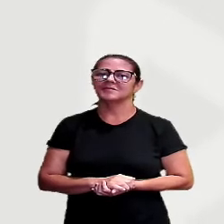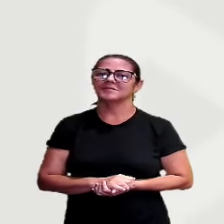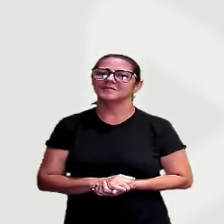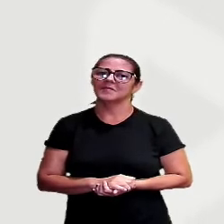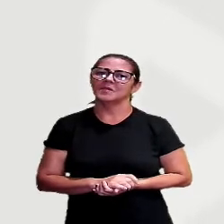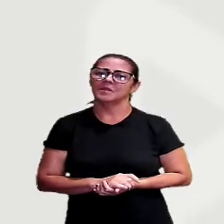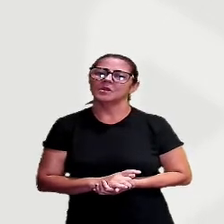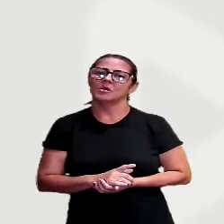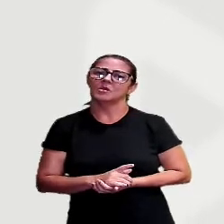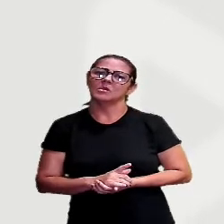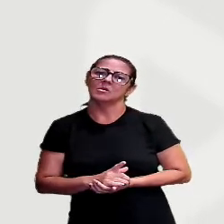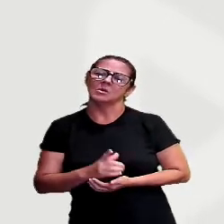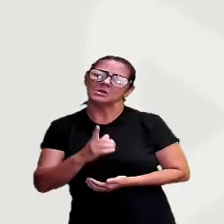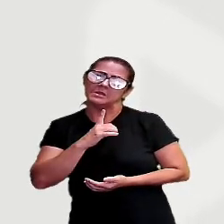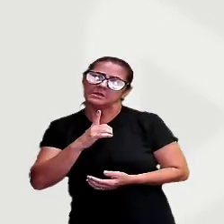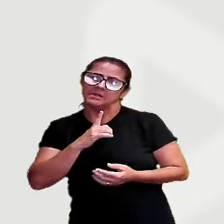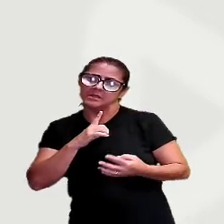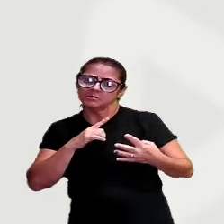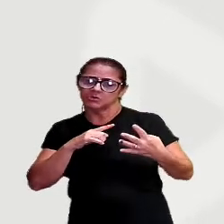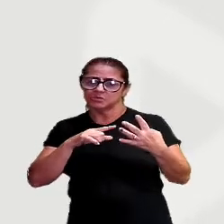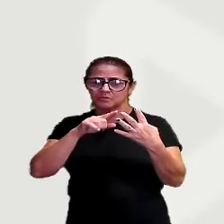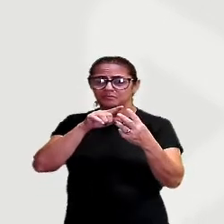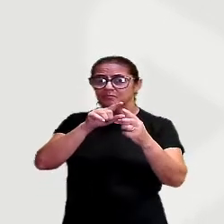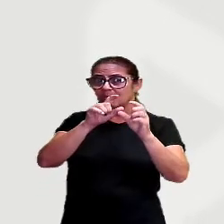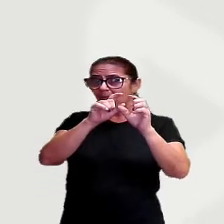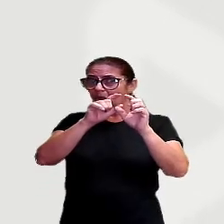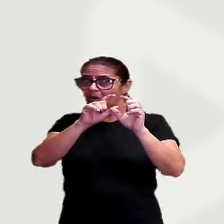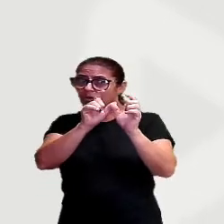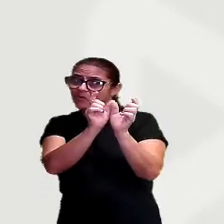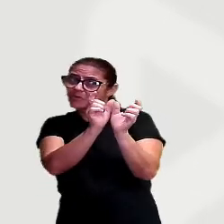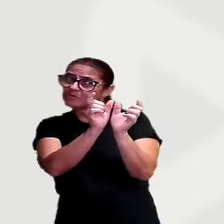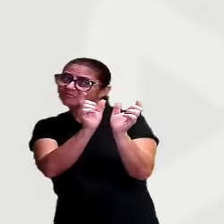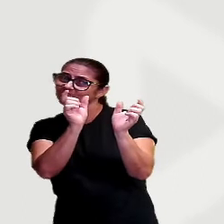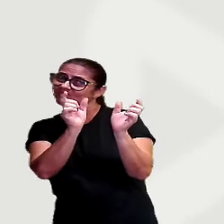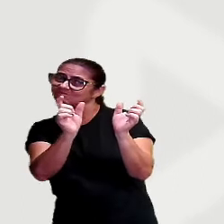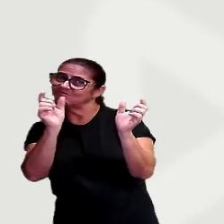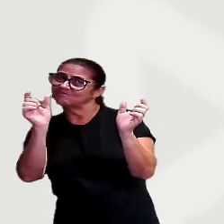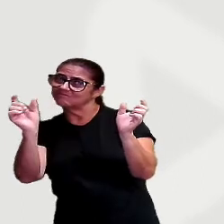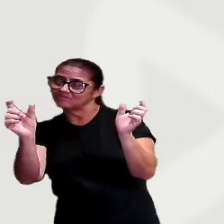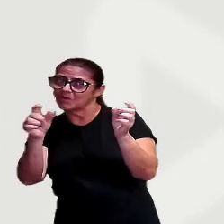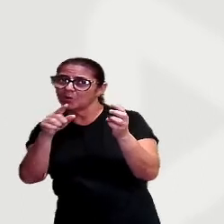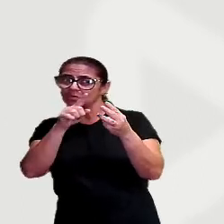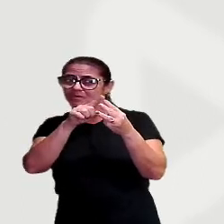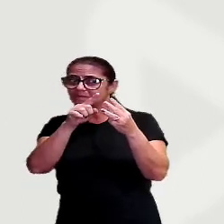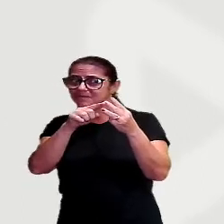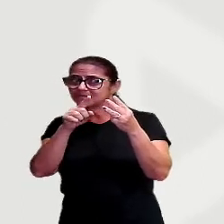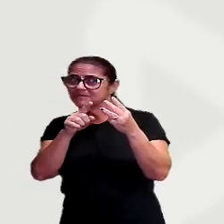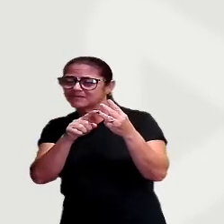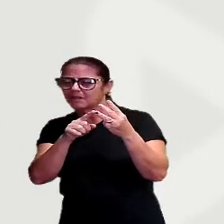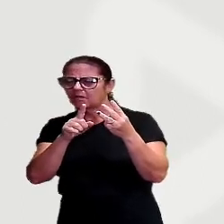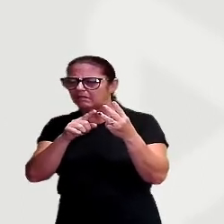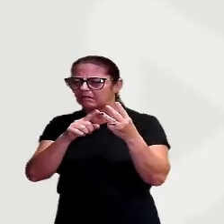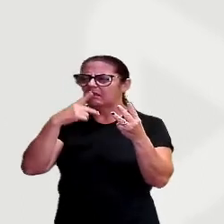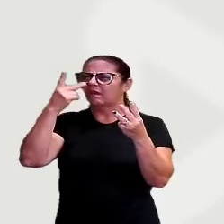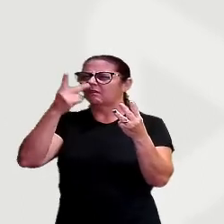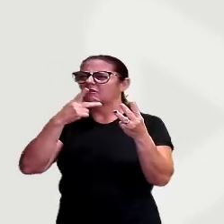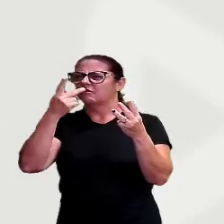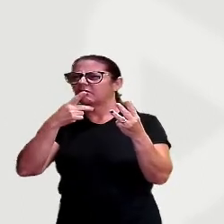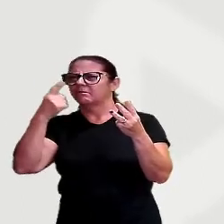que quando a gente vai para o terceiro quadrinho, a gente tem a fala. Na verdade, aí, gente, é o balão